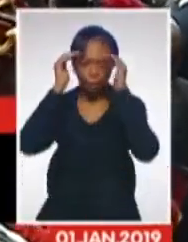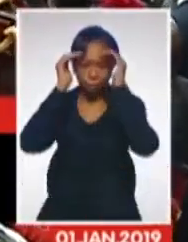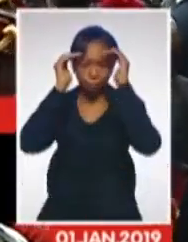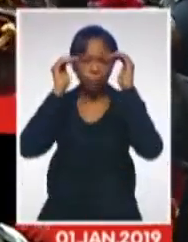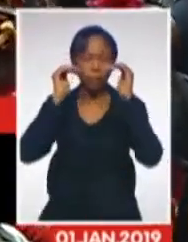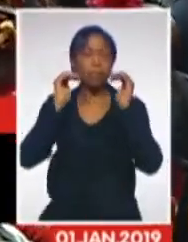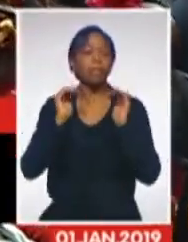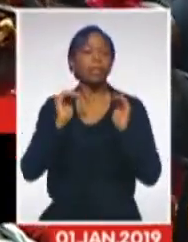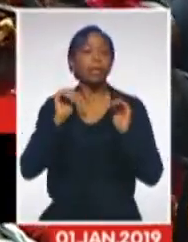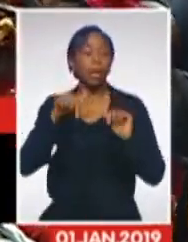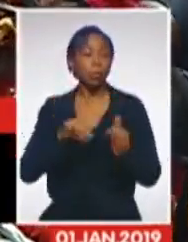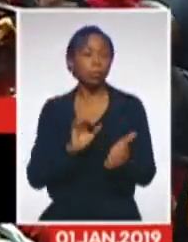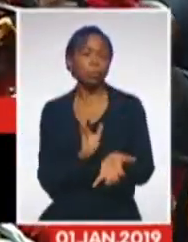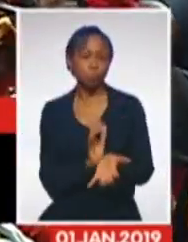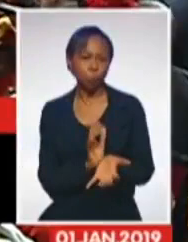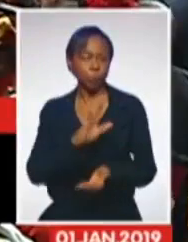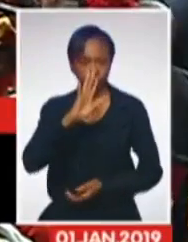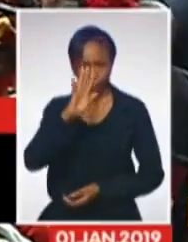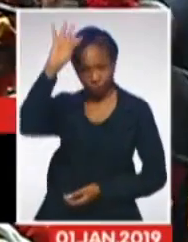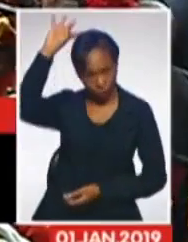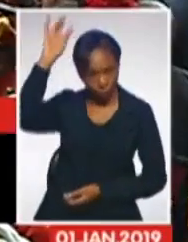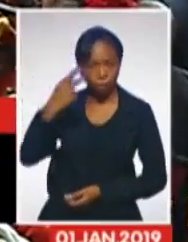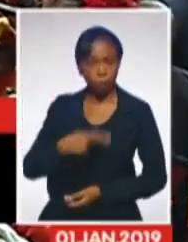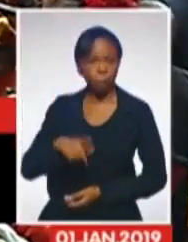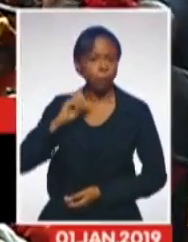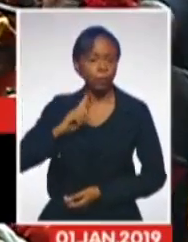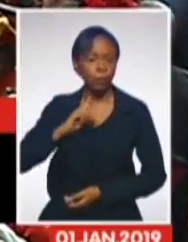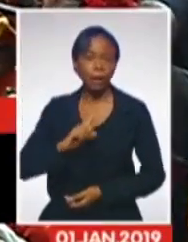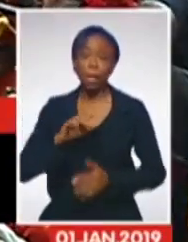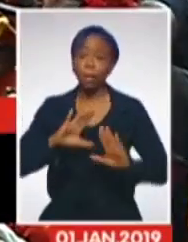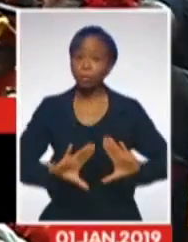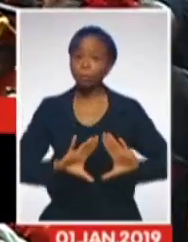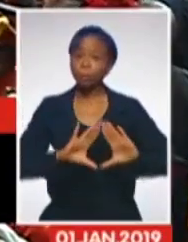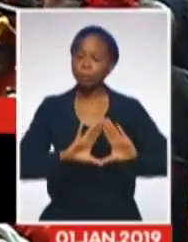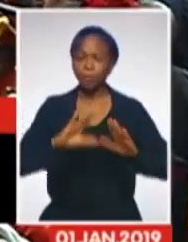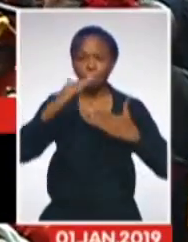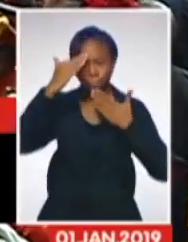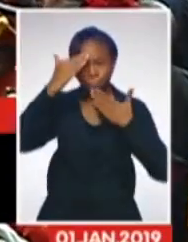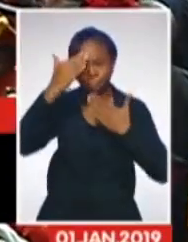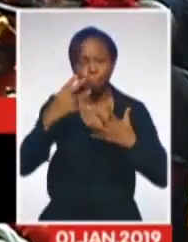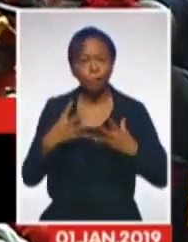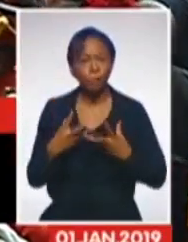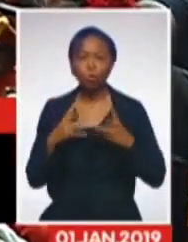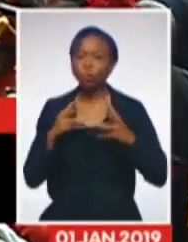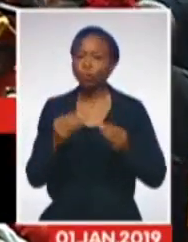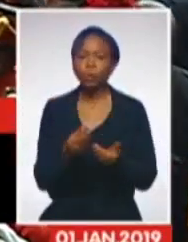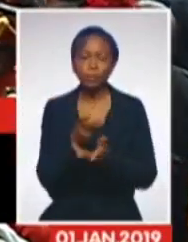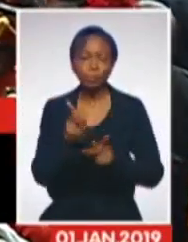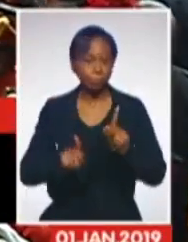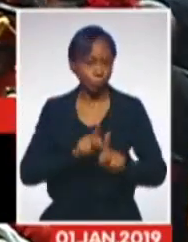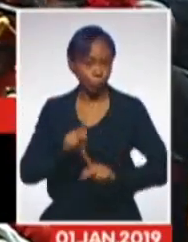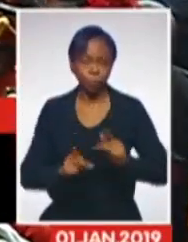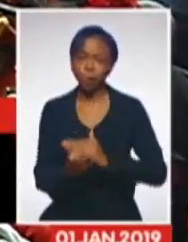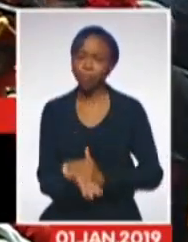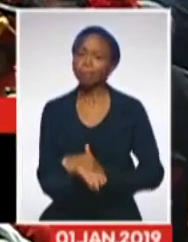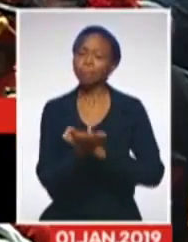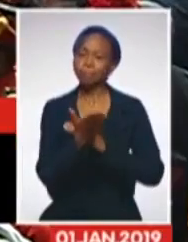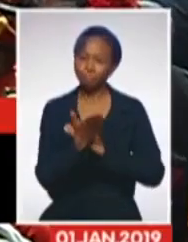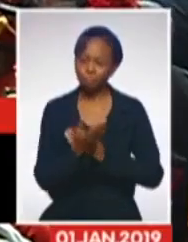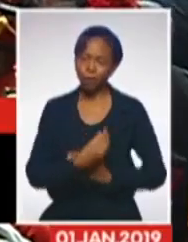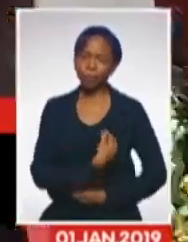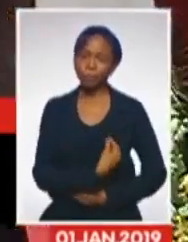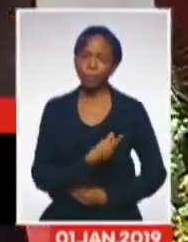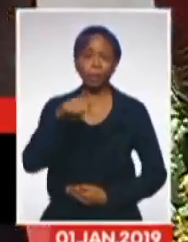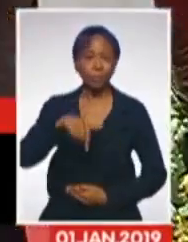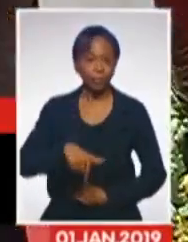Bombeiros Militar de Minas Gerais. A Assembleia Legislativa do Estado de Minas Gerais agradece a todos os colaboradores a sua participação neste